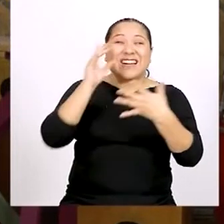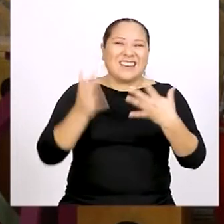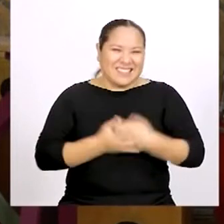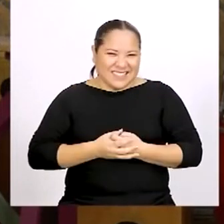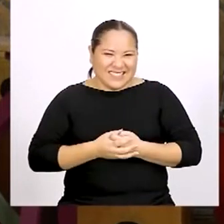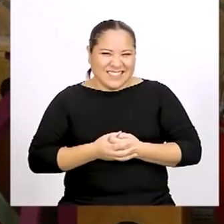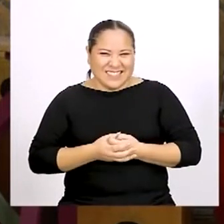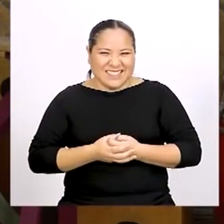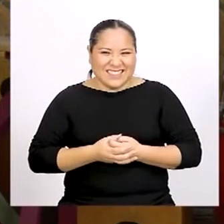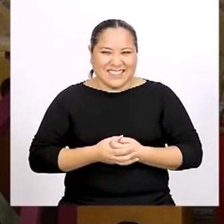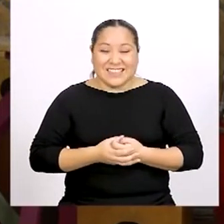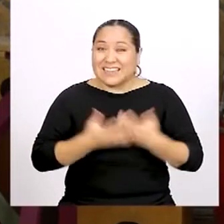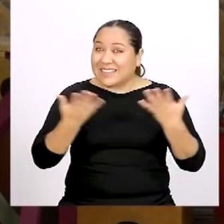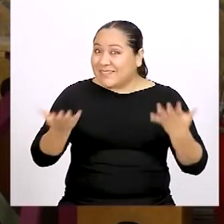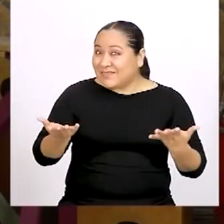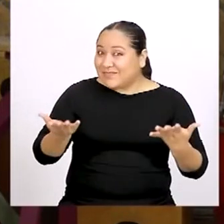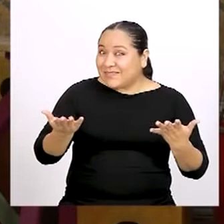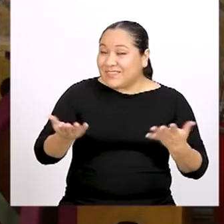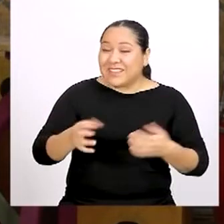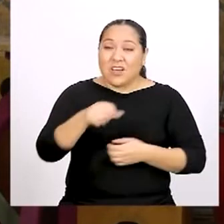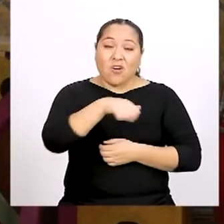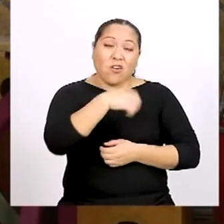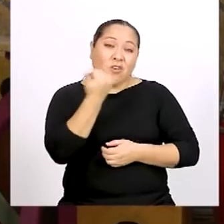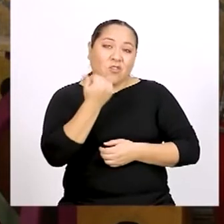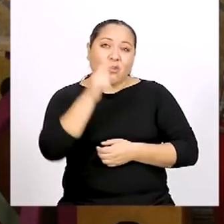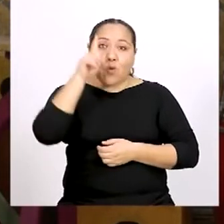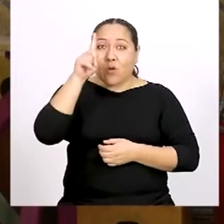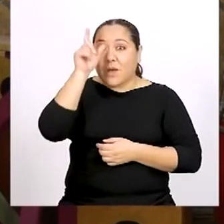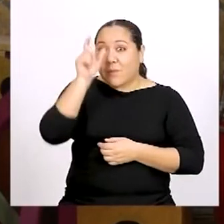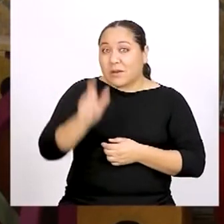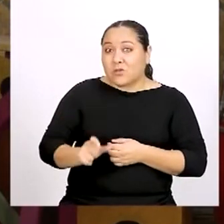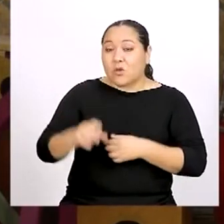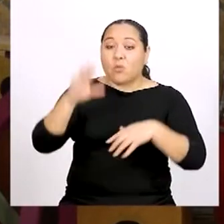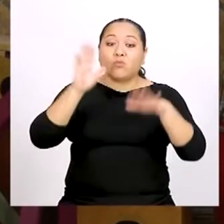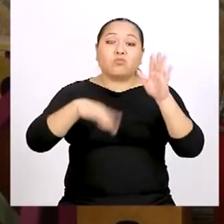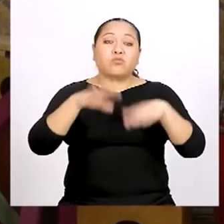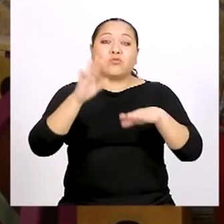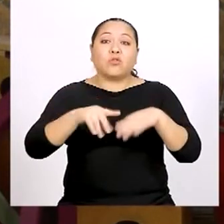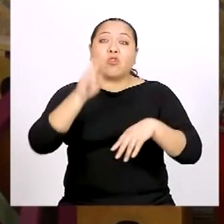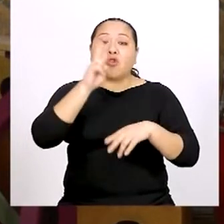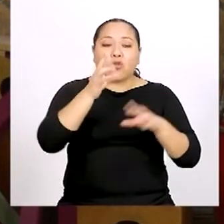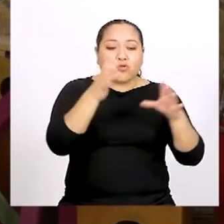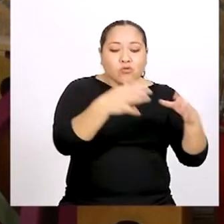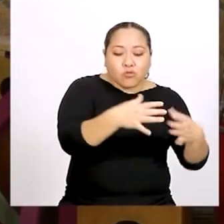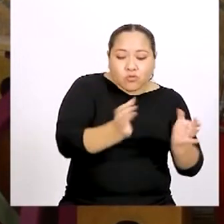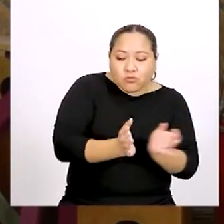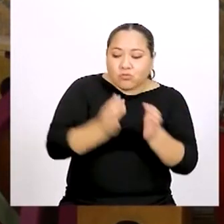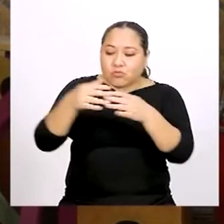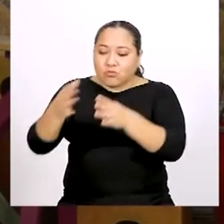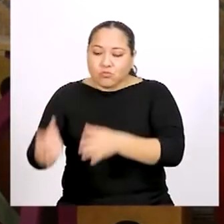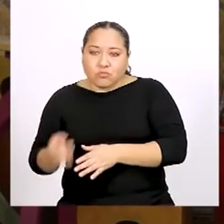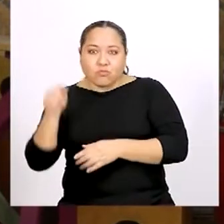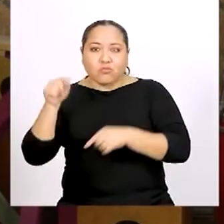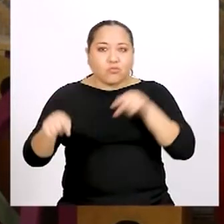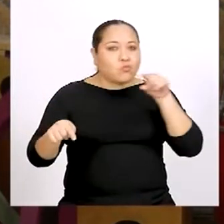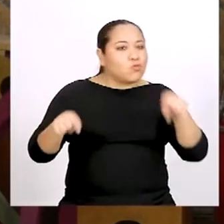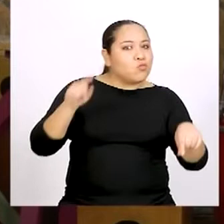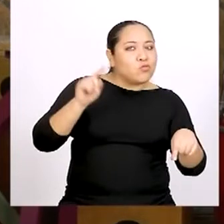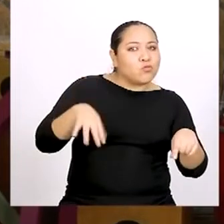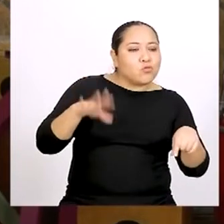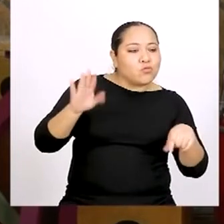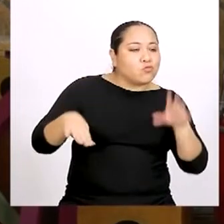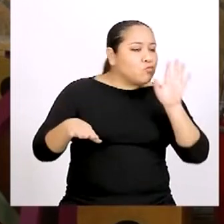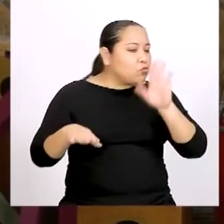dos, tres, cuatro, cinco. Otras veces, una persona puede tocar dos tambores juntos.